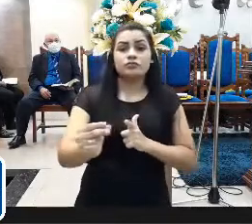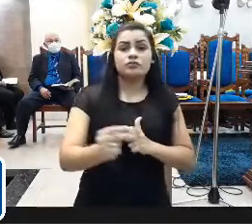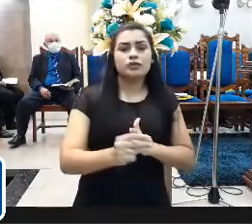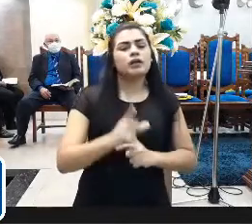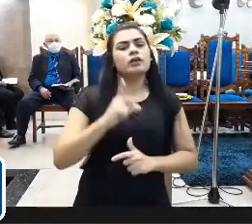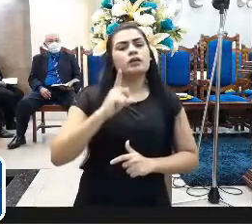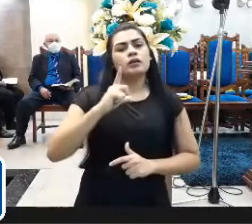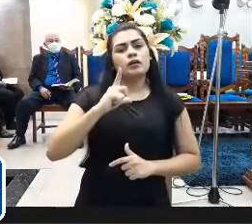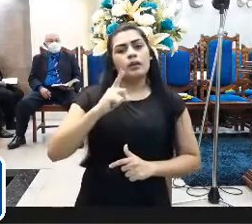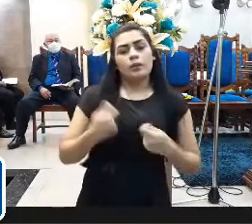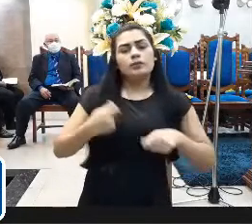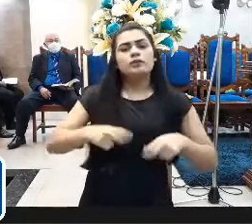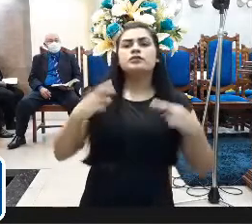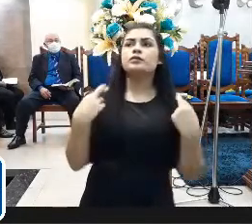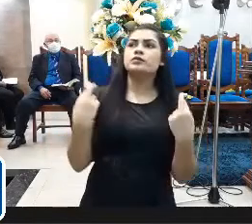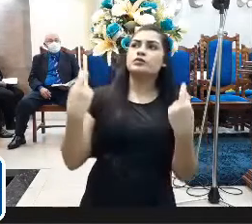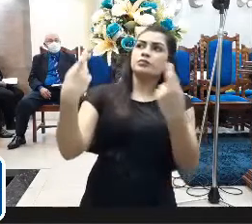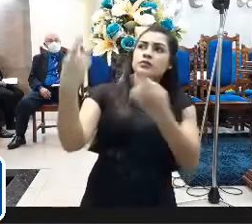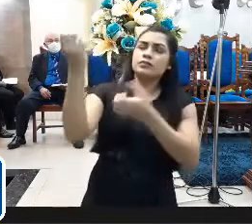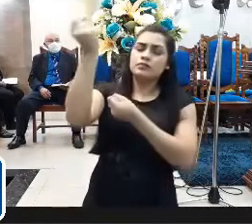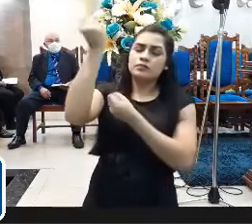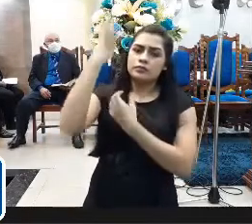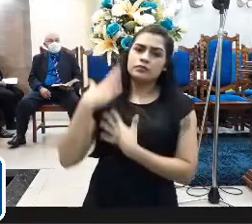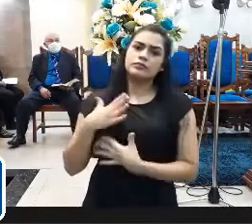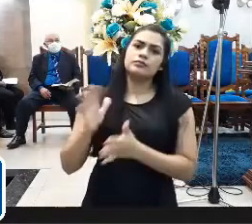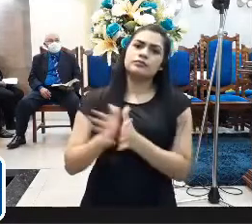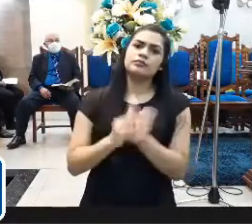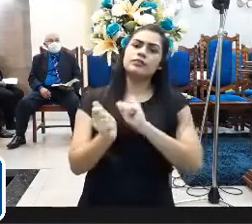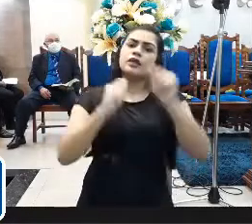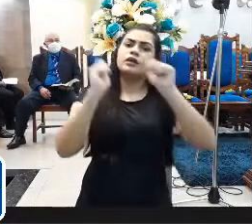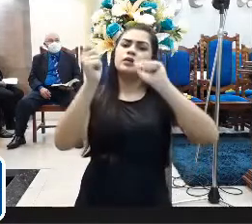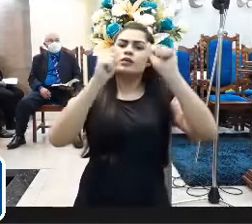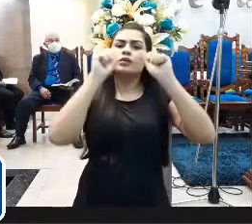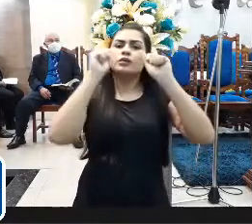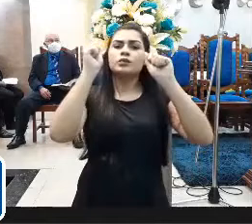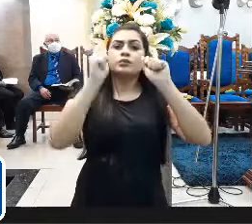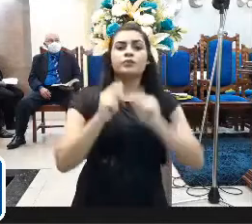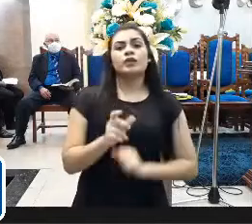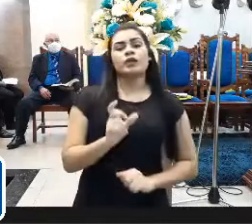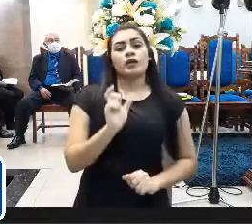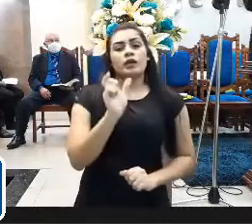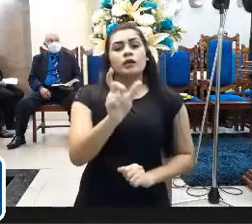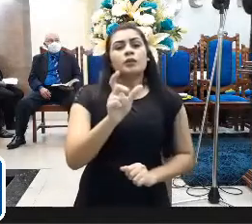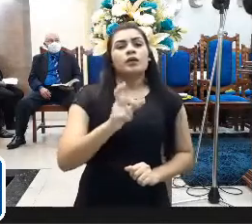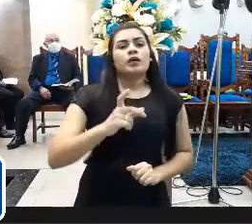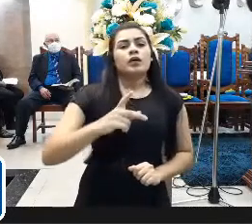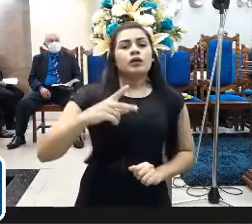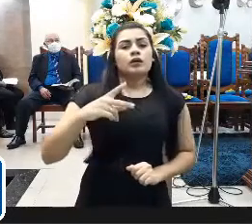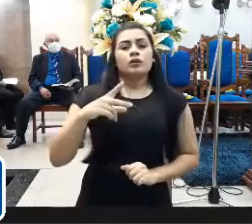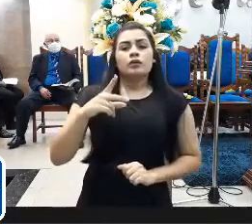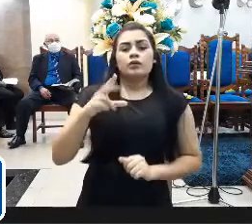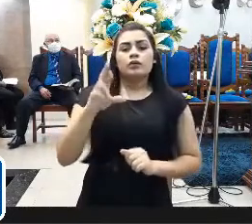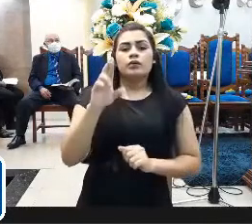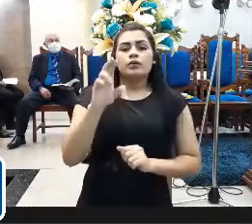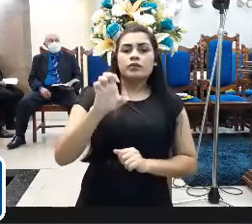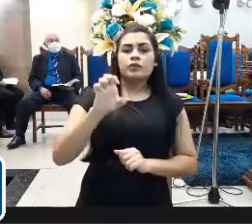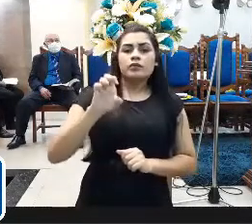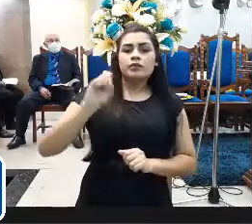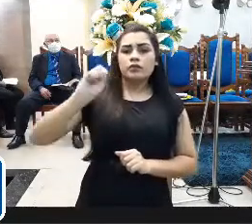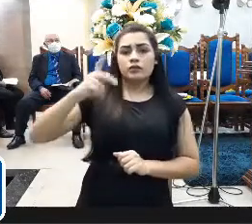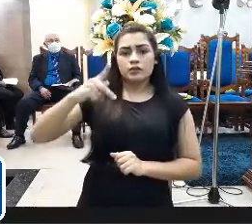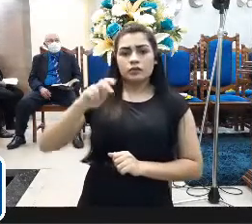essa esperança na graça. Aleluia! A palavra esperança literalmente é ficar na ponta dos